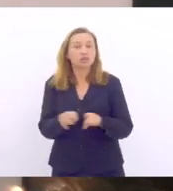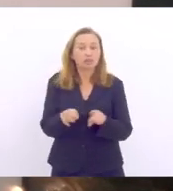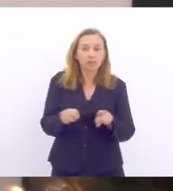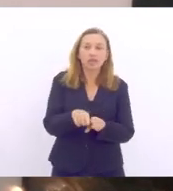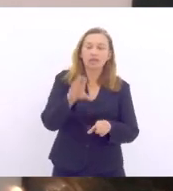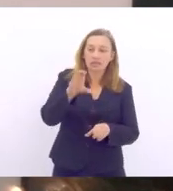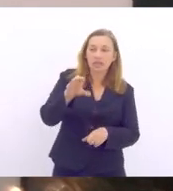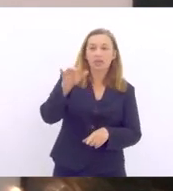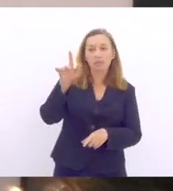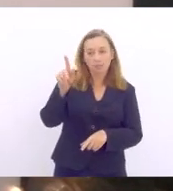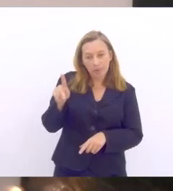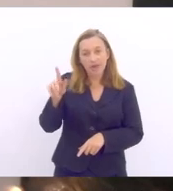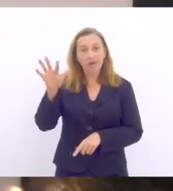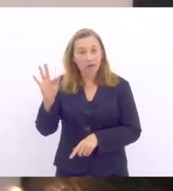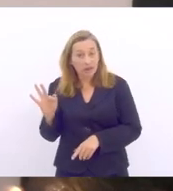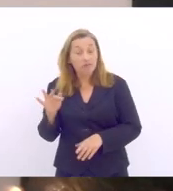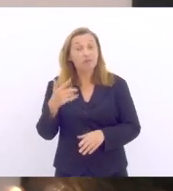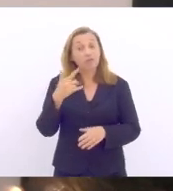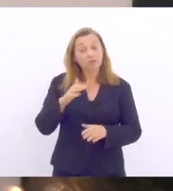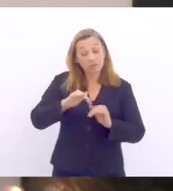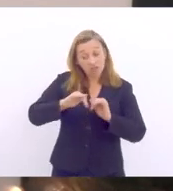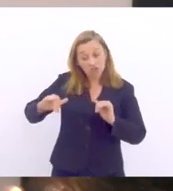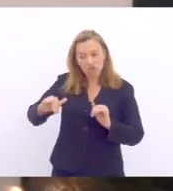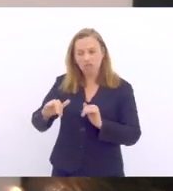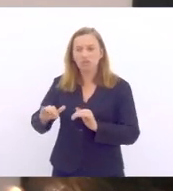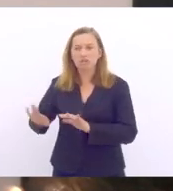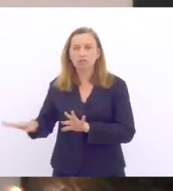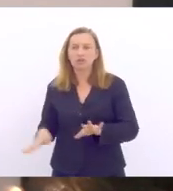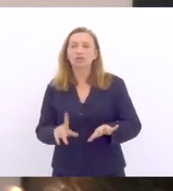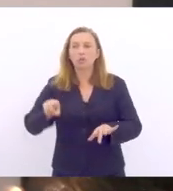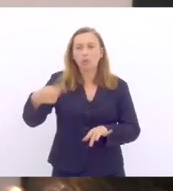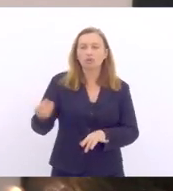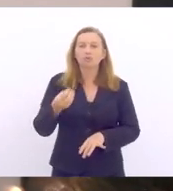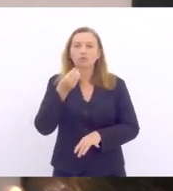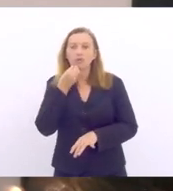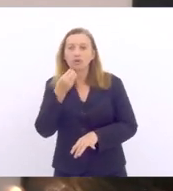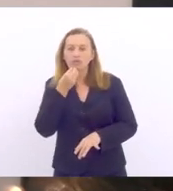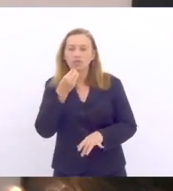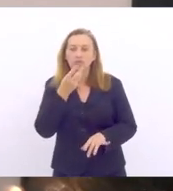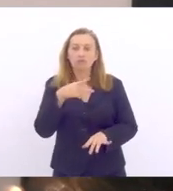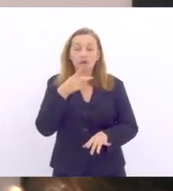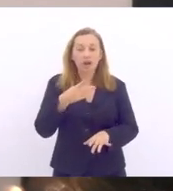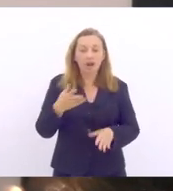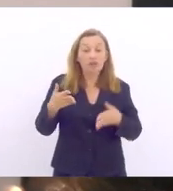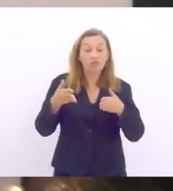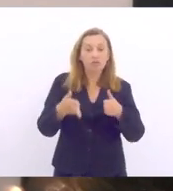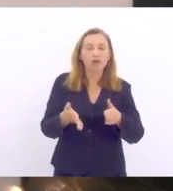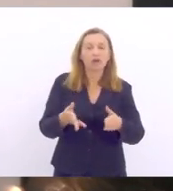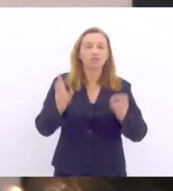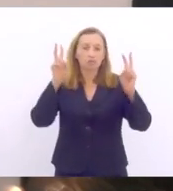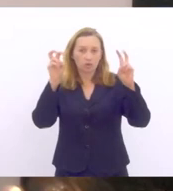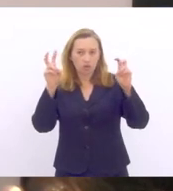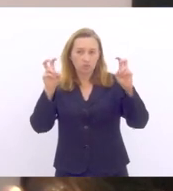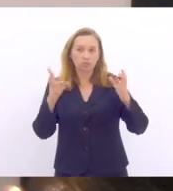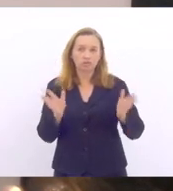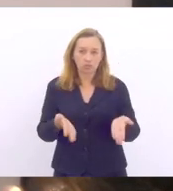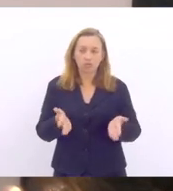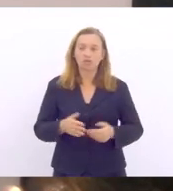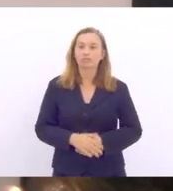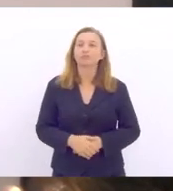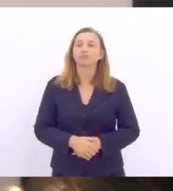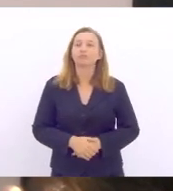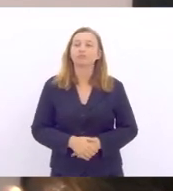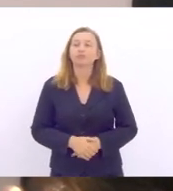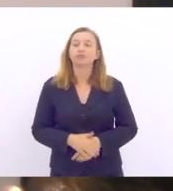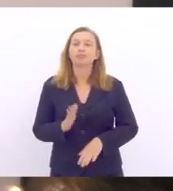deixar algumas coisas de lado e vamos ir para uma outra oportunidade. Vamos objetivar essa questão, né?